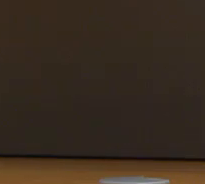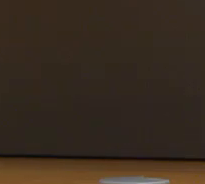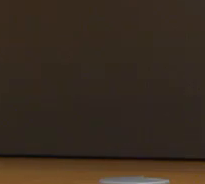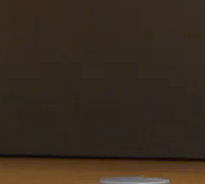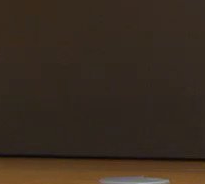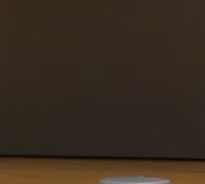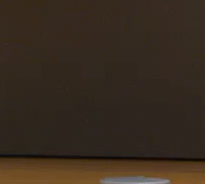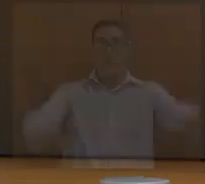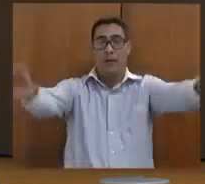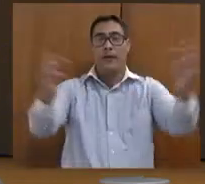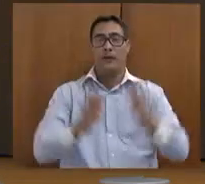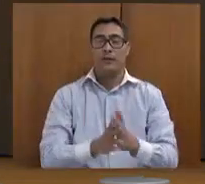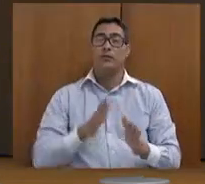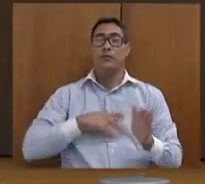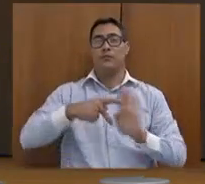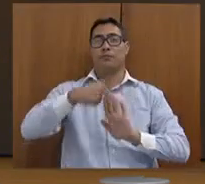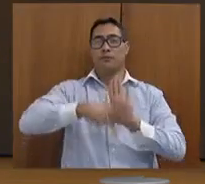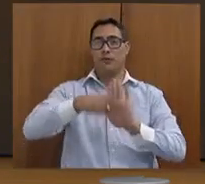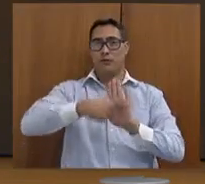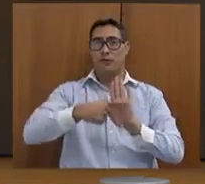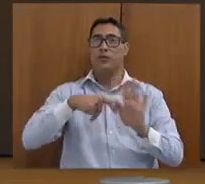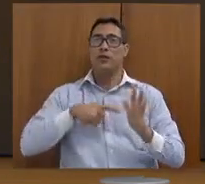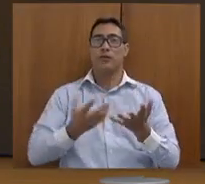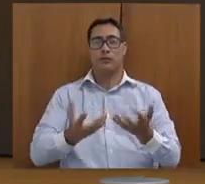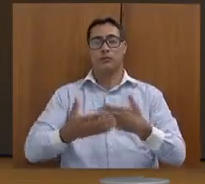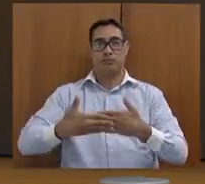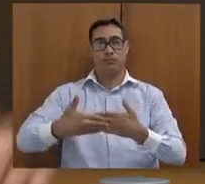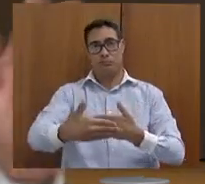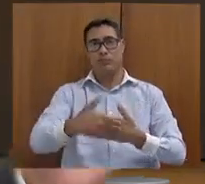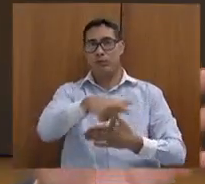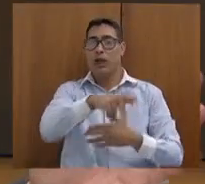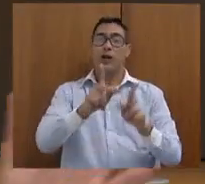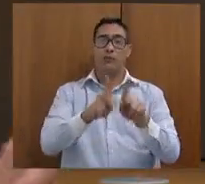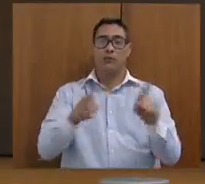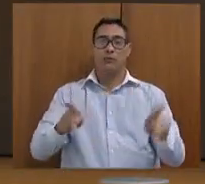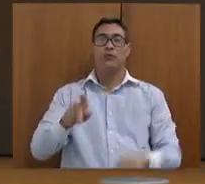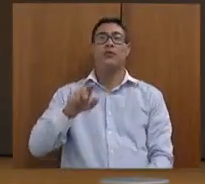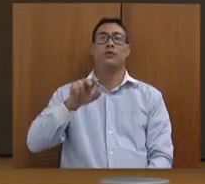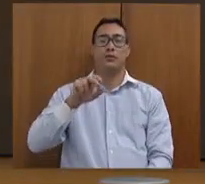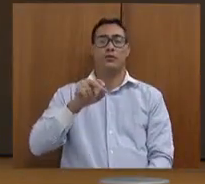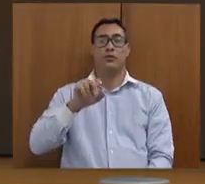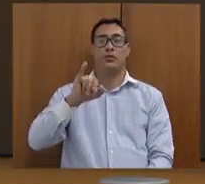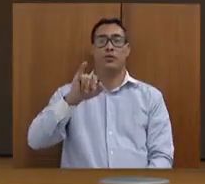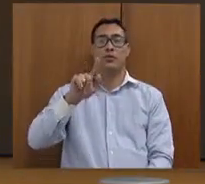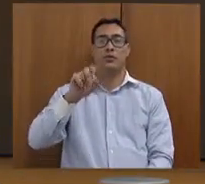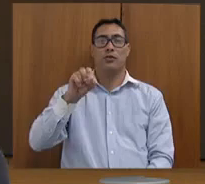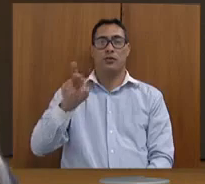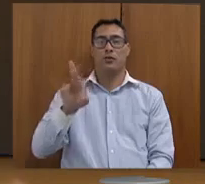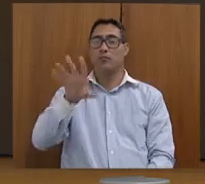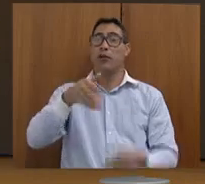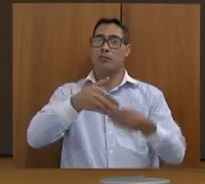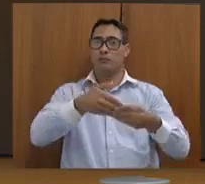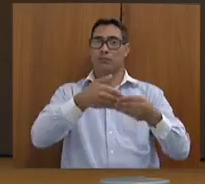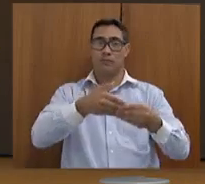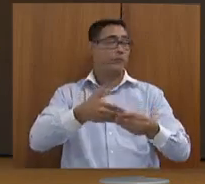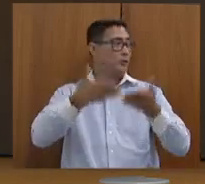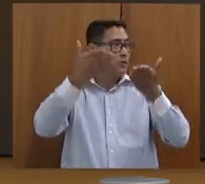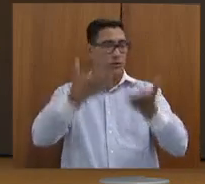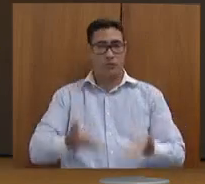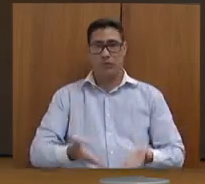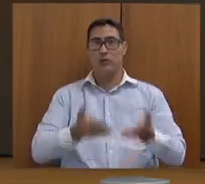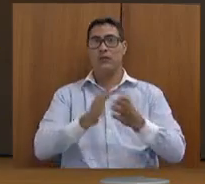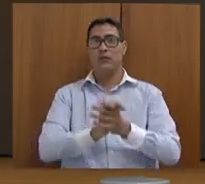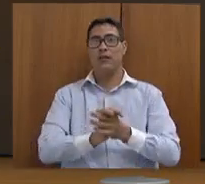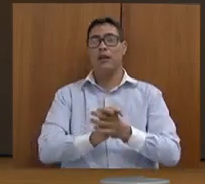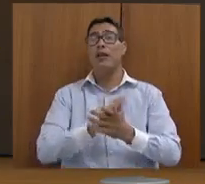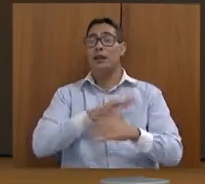nessa questão do projeto eu quero começar professor Igor vou Se cumprimentando você e a sua